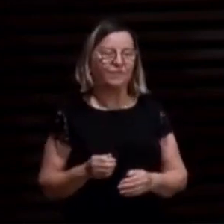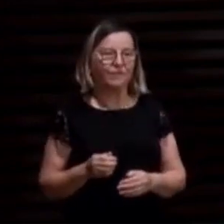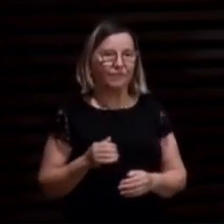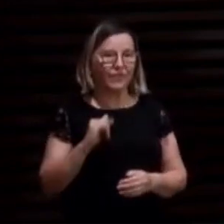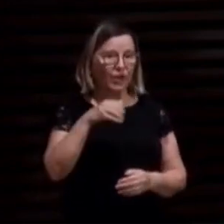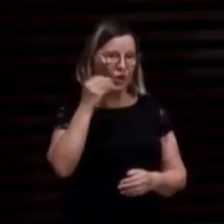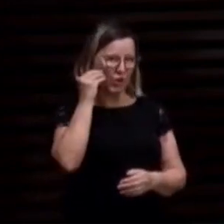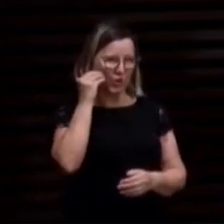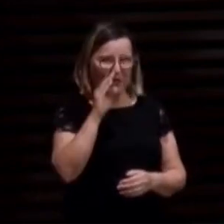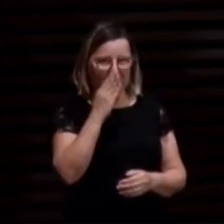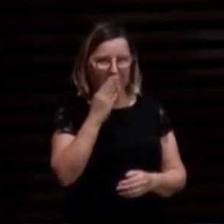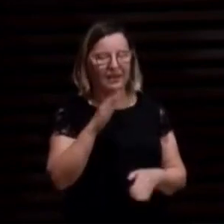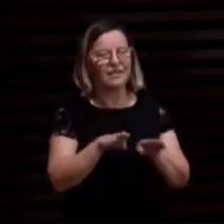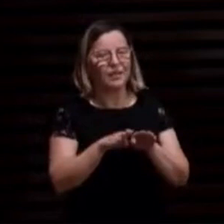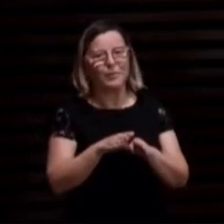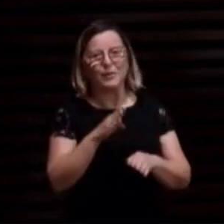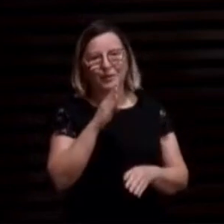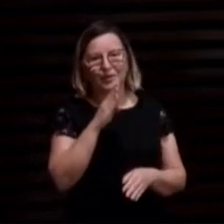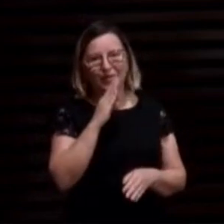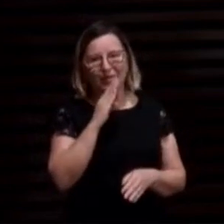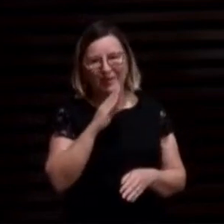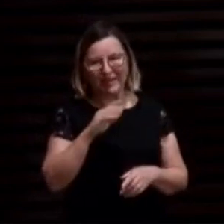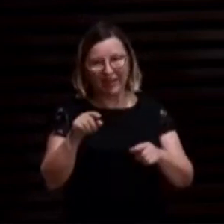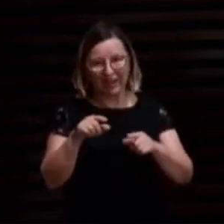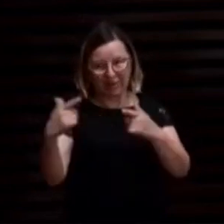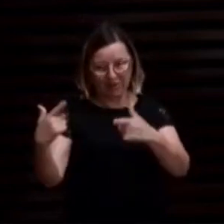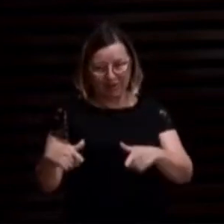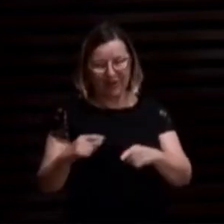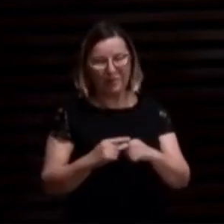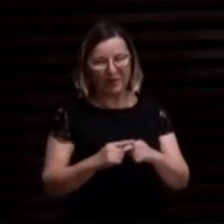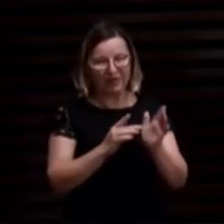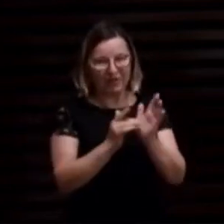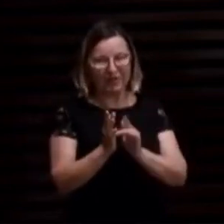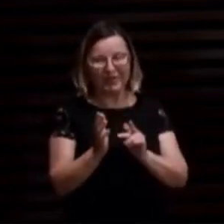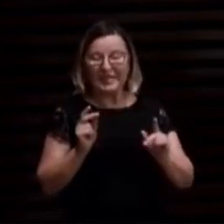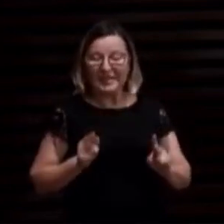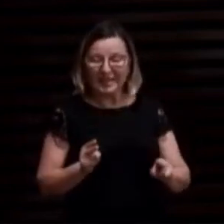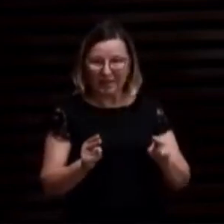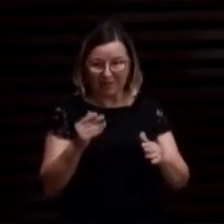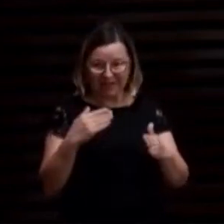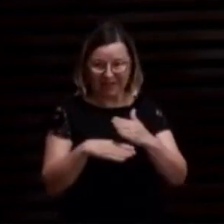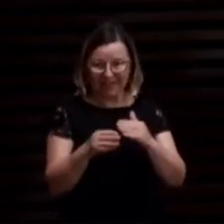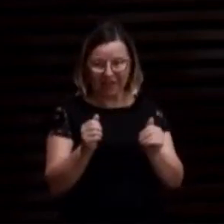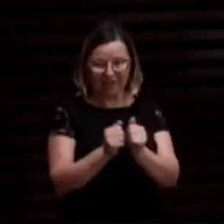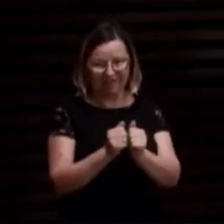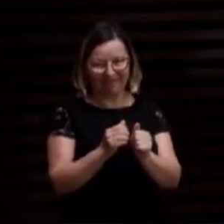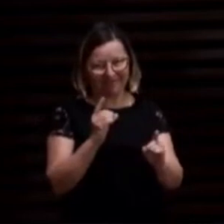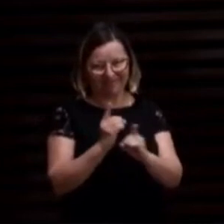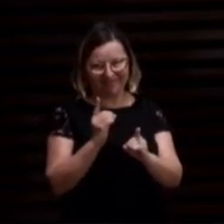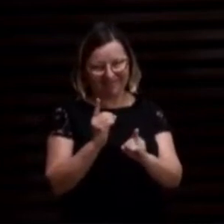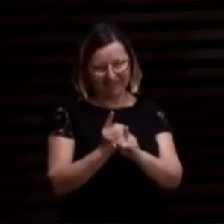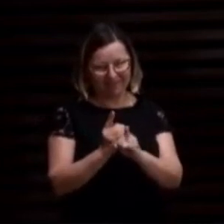traidor, também conhecia aquele lugar, porque Jesus ali estivera muitas vezes com seus